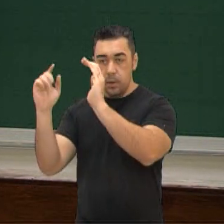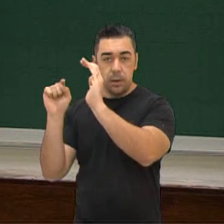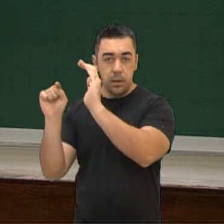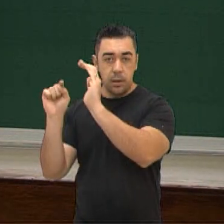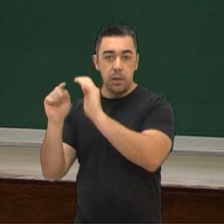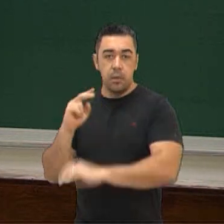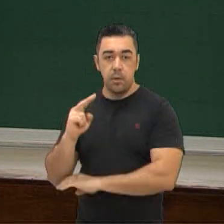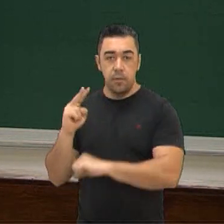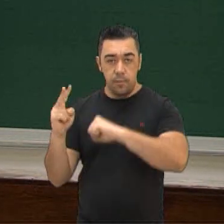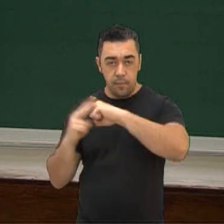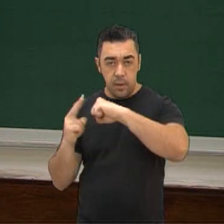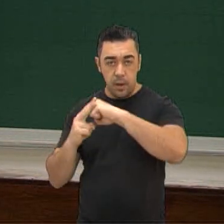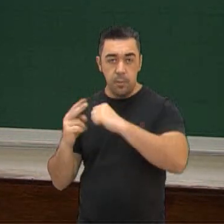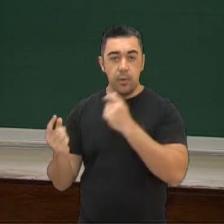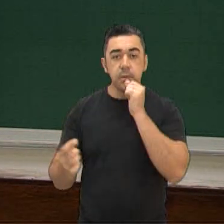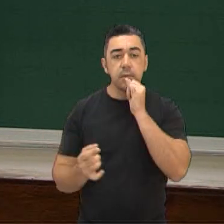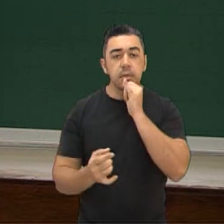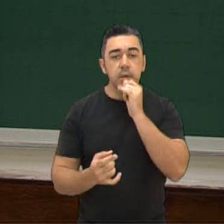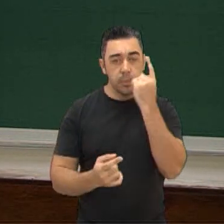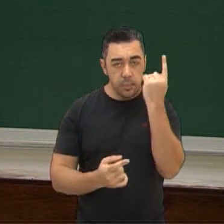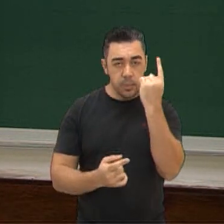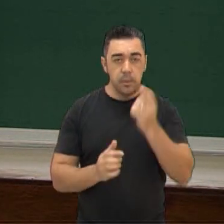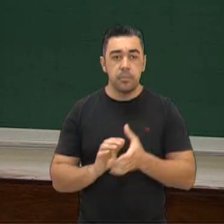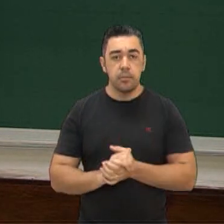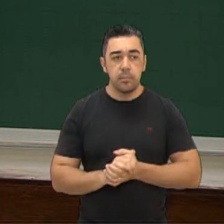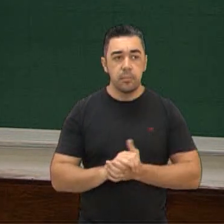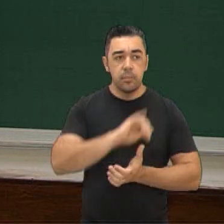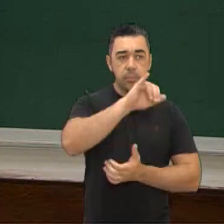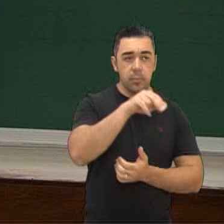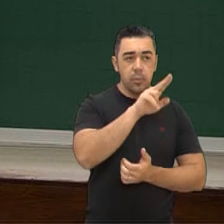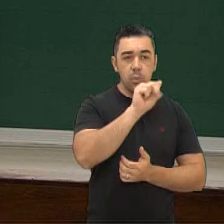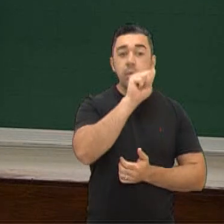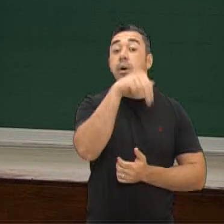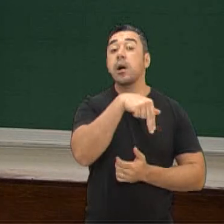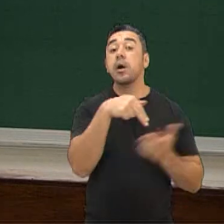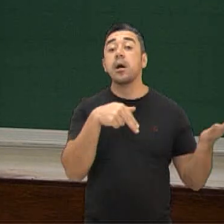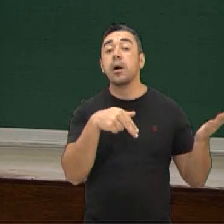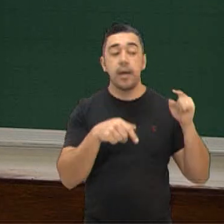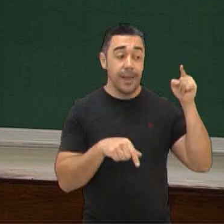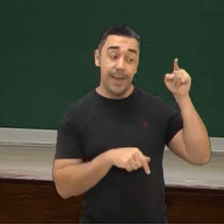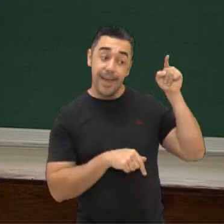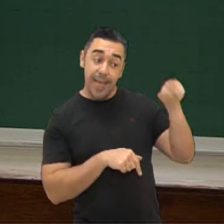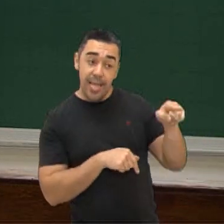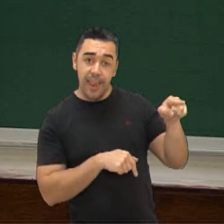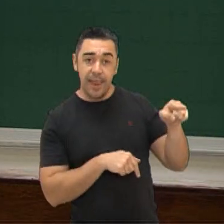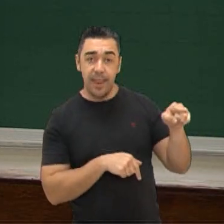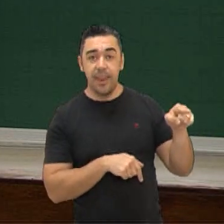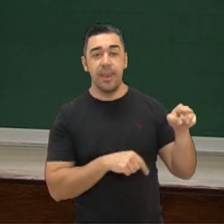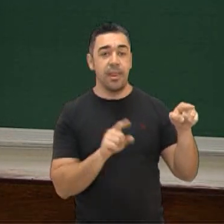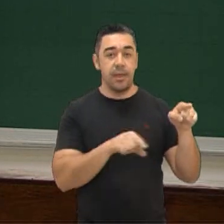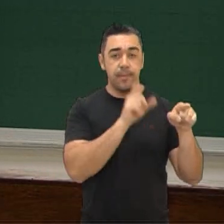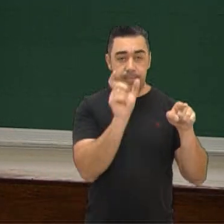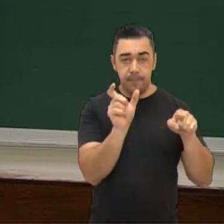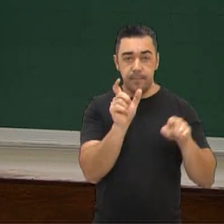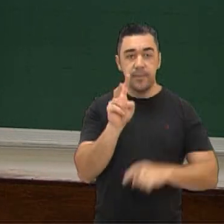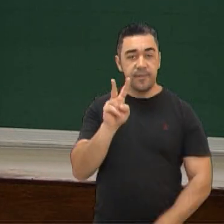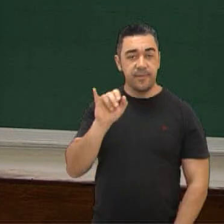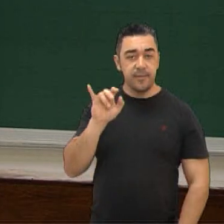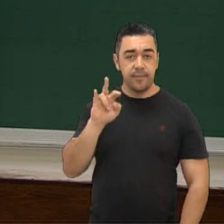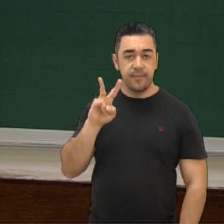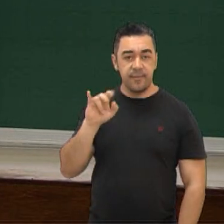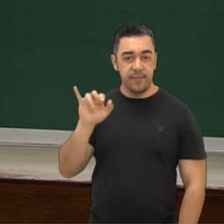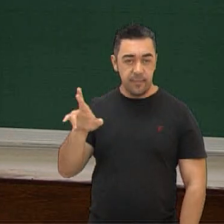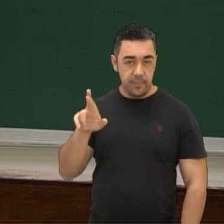vai conjugá-lo. Por exemplo, aqui na frase A, Juan. Juan é ele, né? Então, vai conjugar o verbo vivir